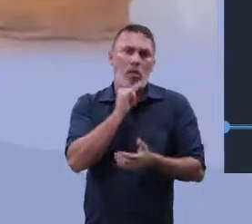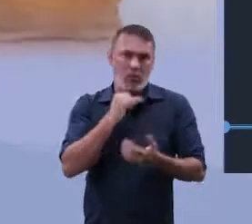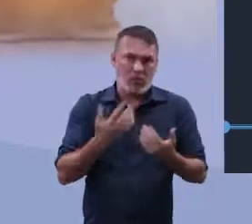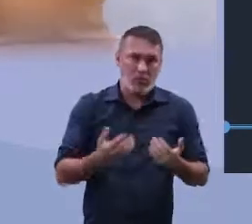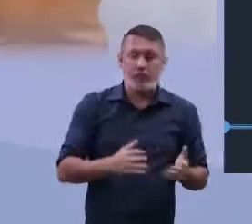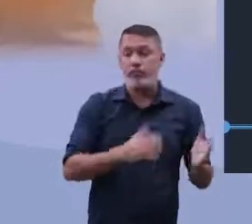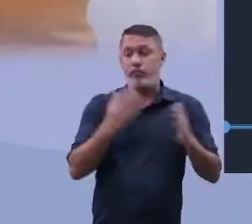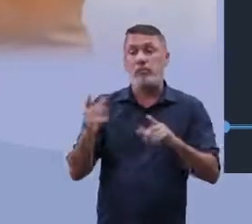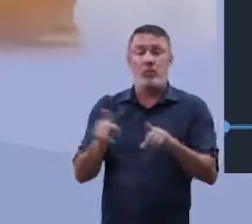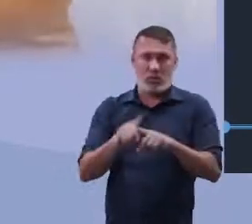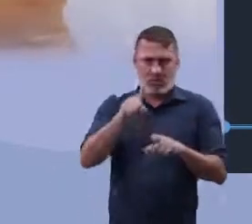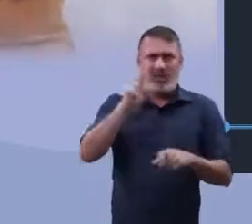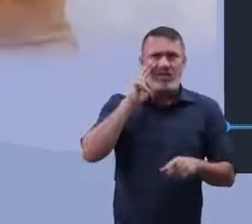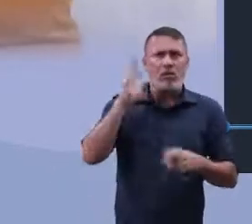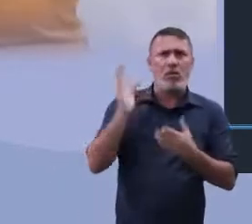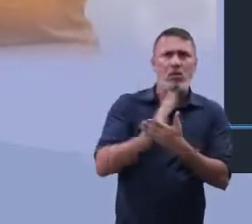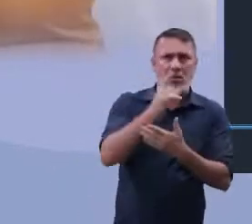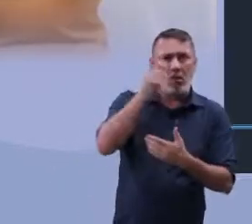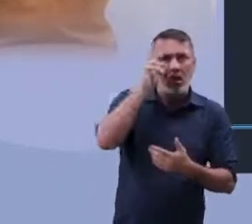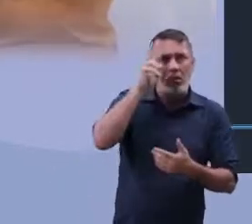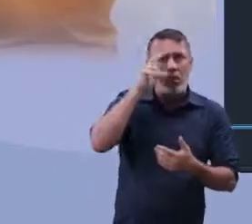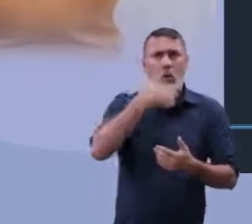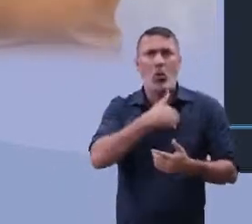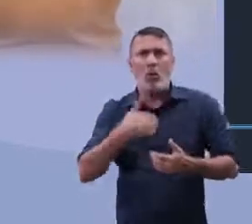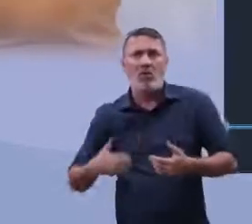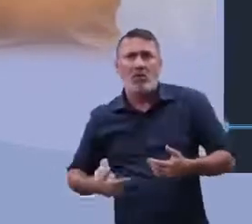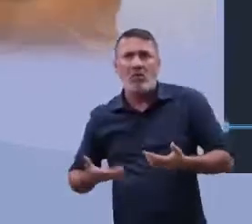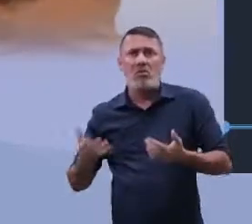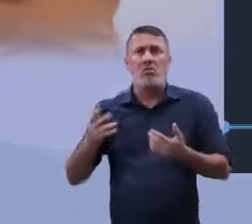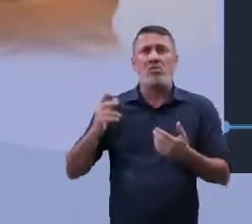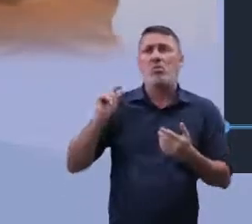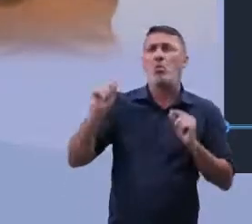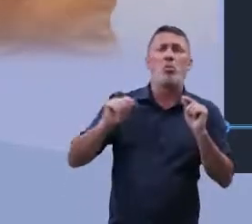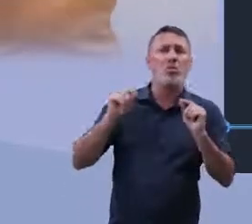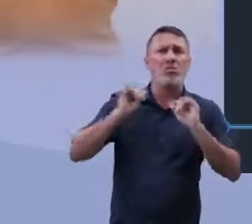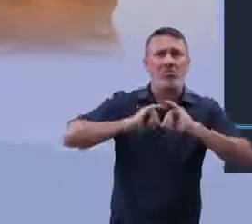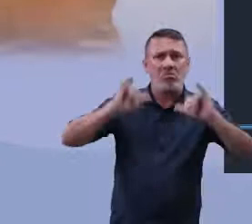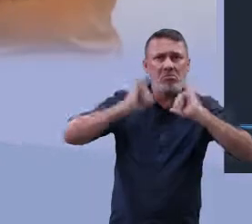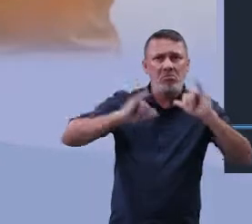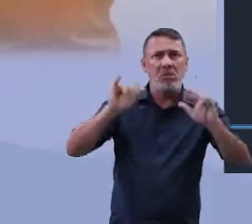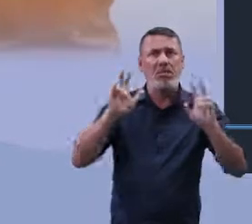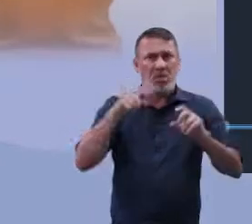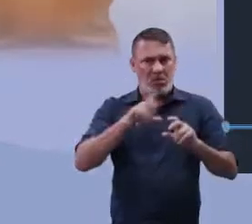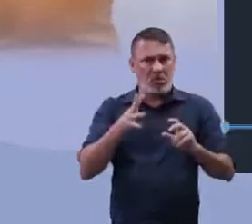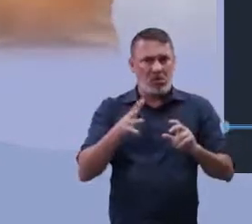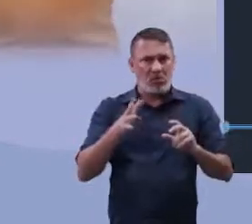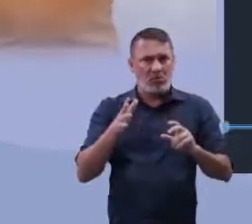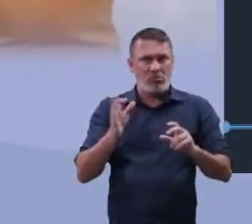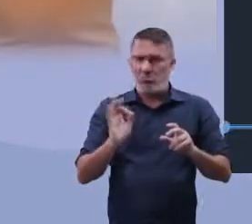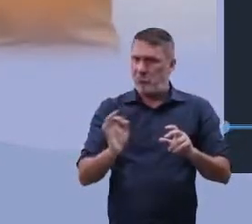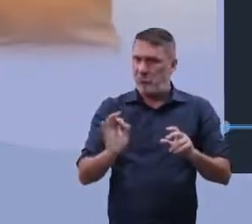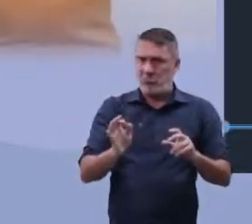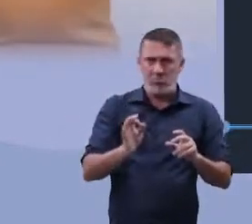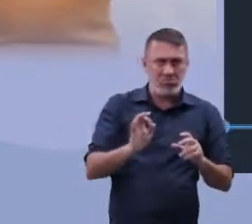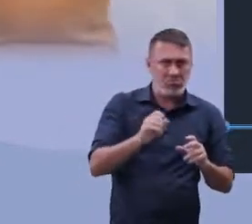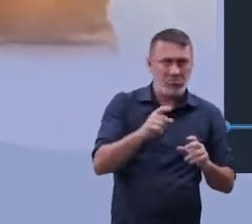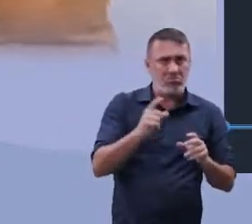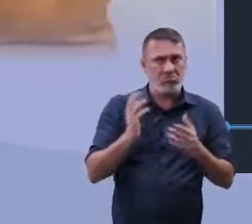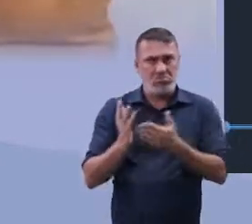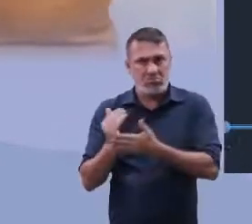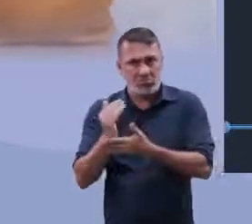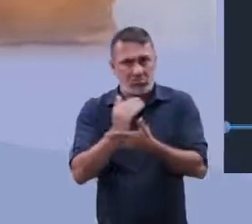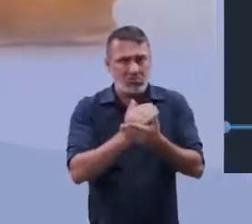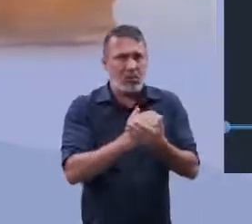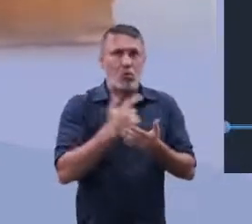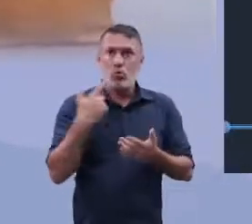já viu alguma propaganda governamental, alguma atitude do governo, alguma ação governamental que fala sobre essa temática. Não